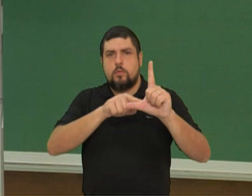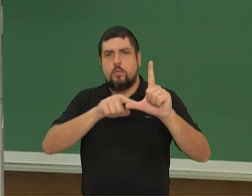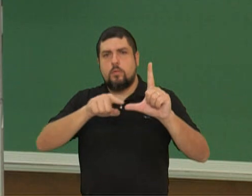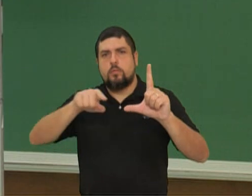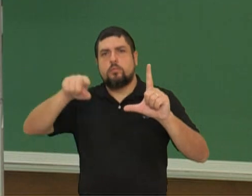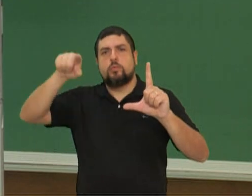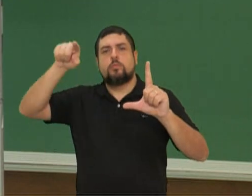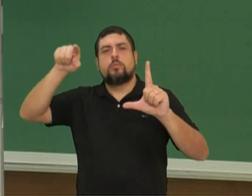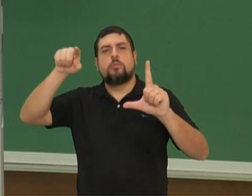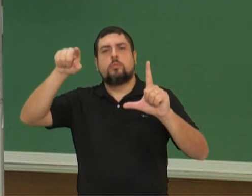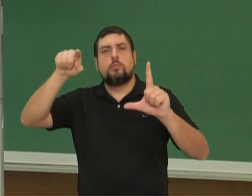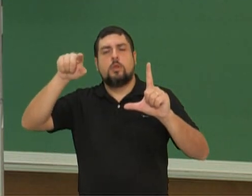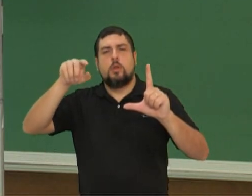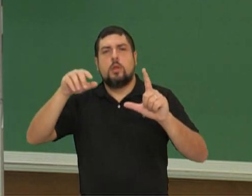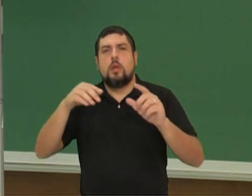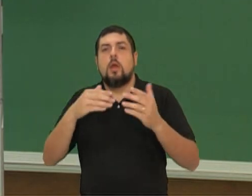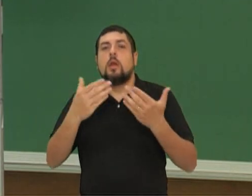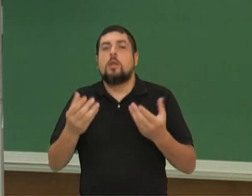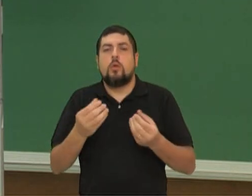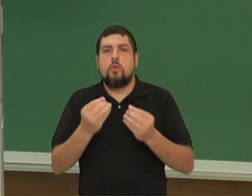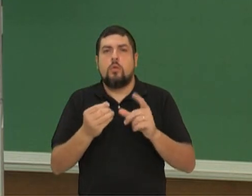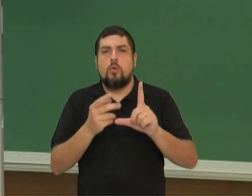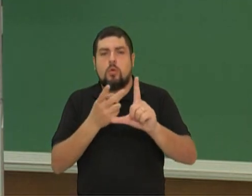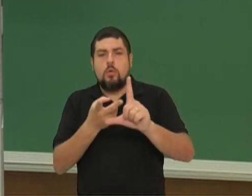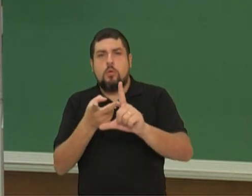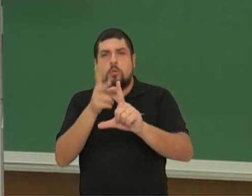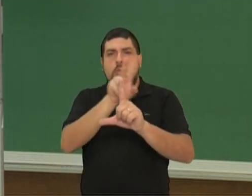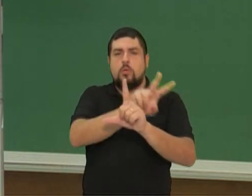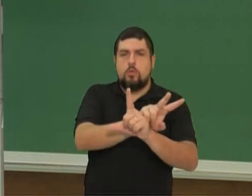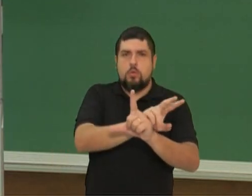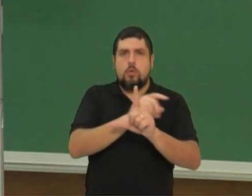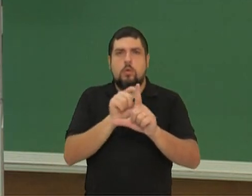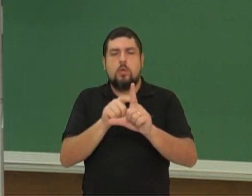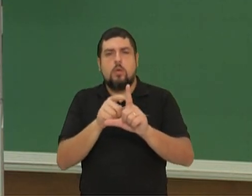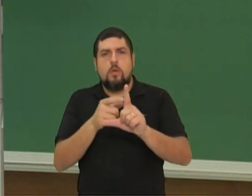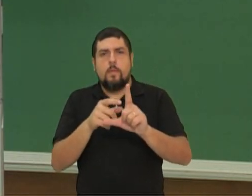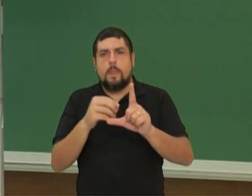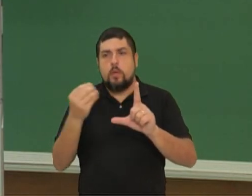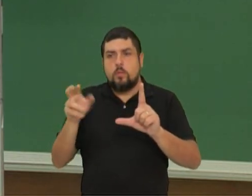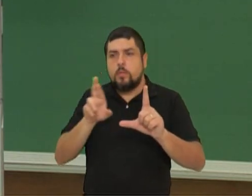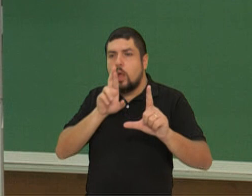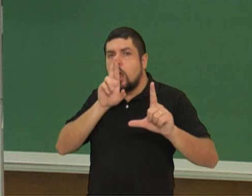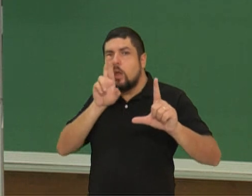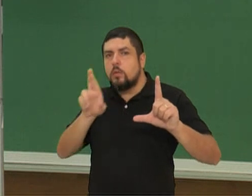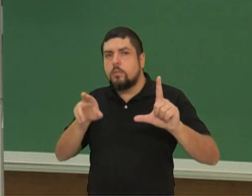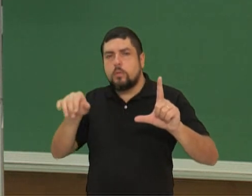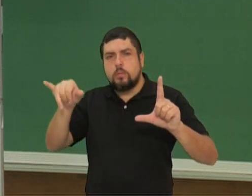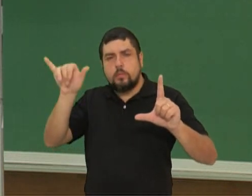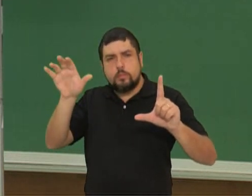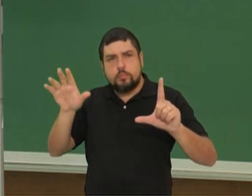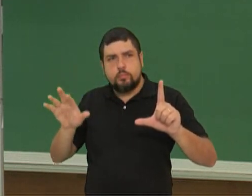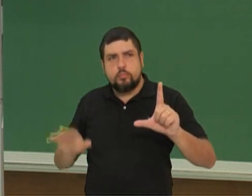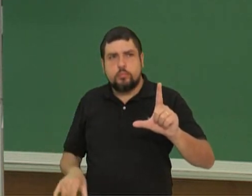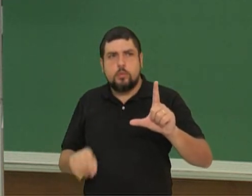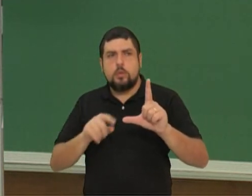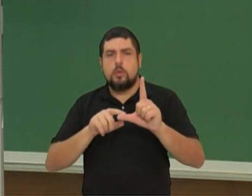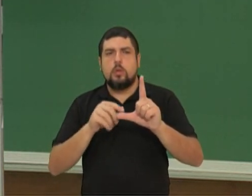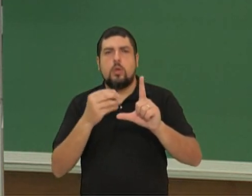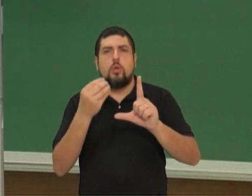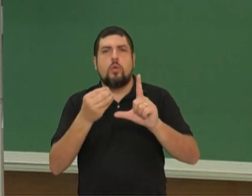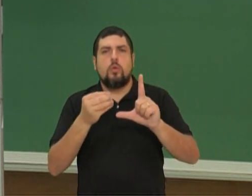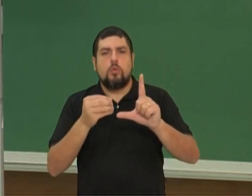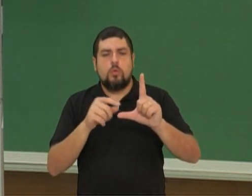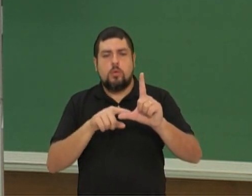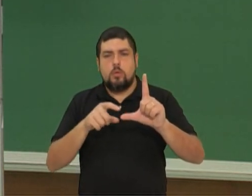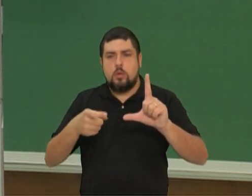função, na definição que a gente falou, todos os valores esperados de resposta, né? Para toda escolha de valor de